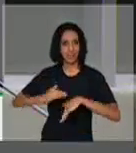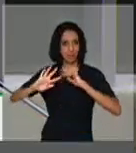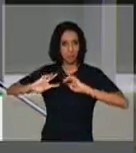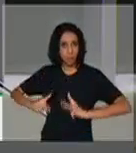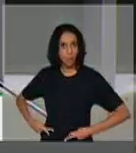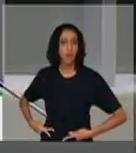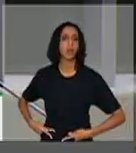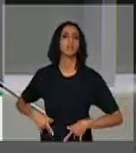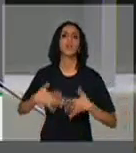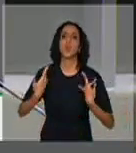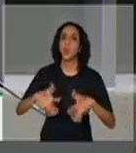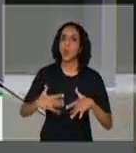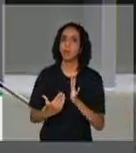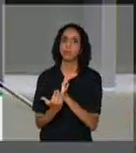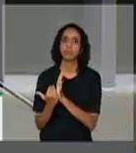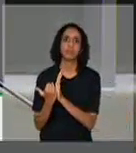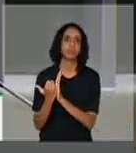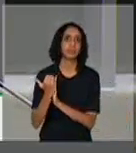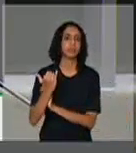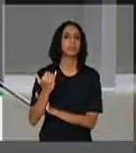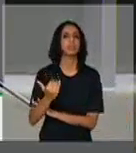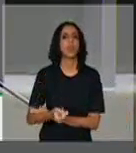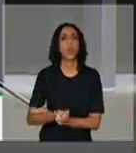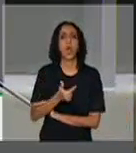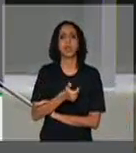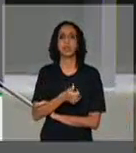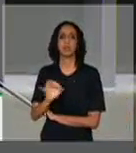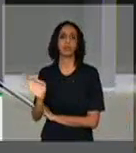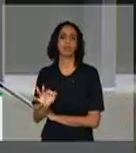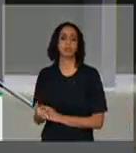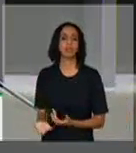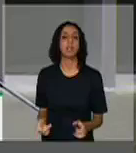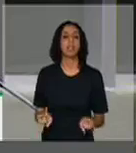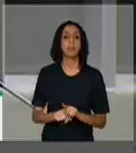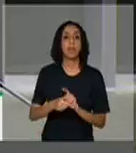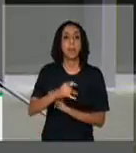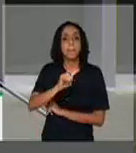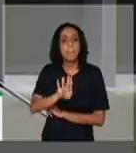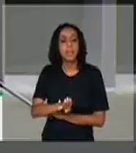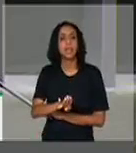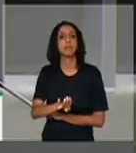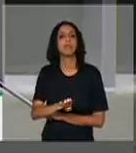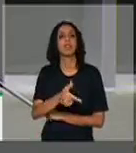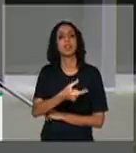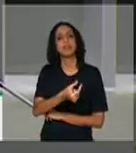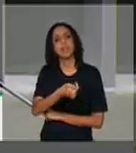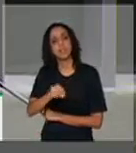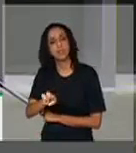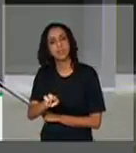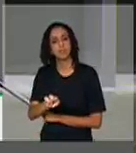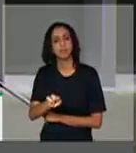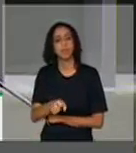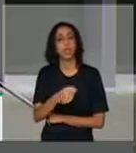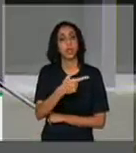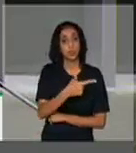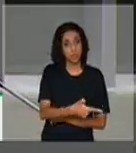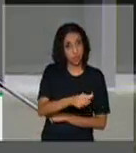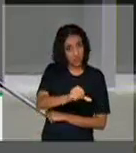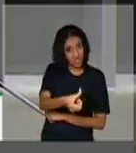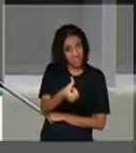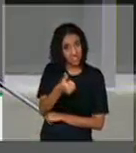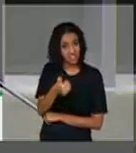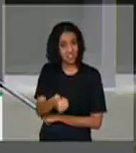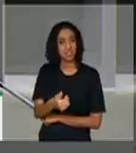0,899, um dos mais desenvolvidos do mundo, PIB nominal em 2015 de 296 bilhões